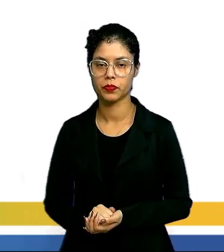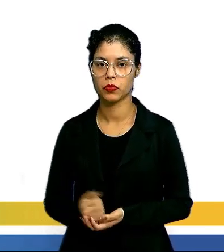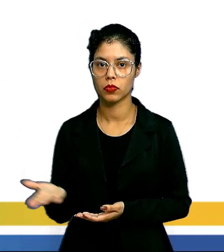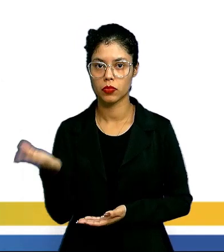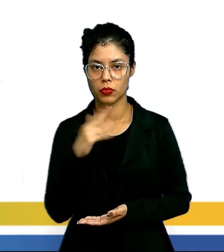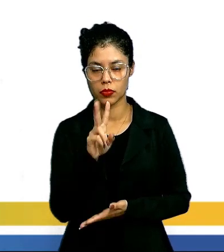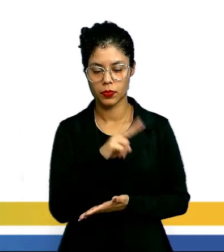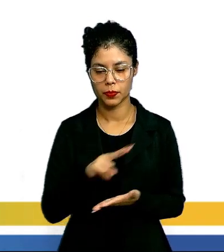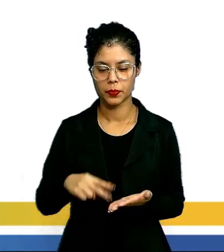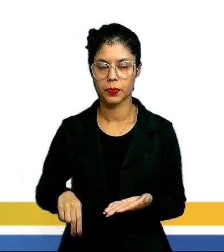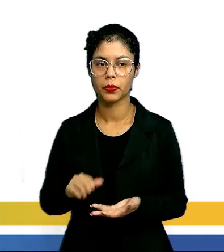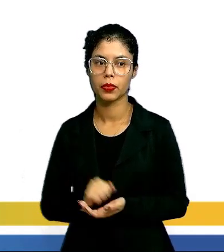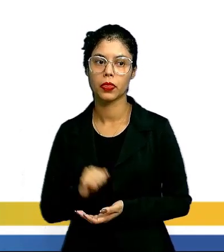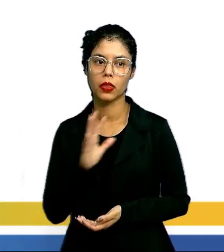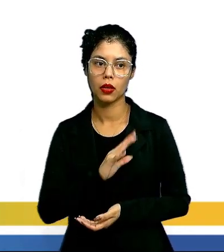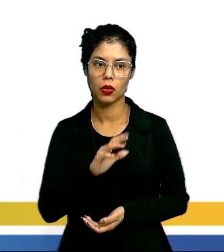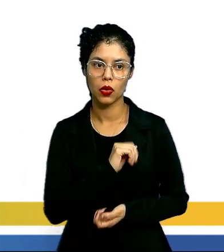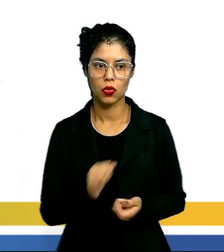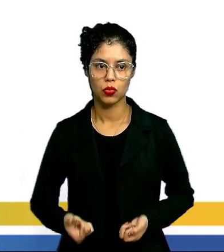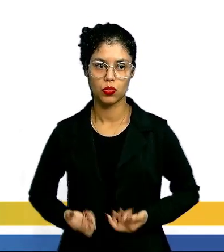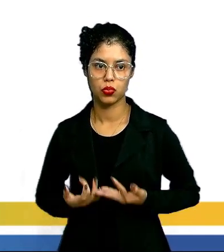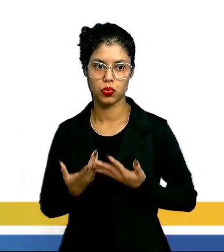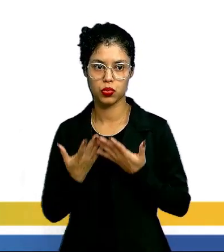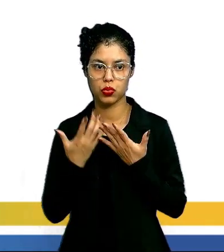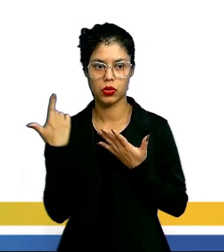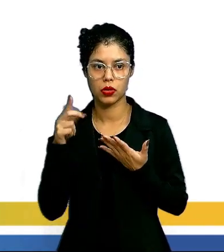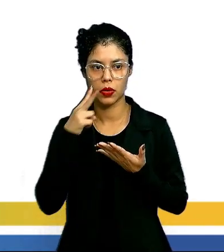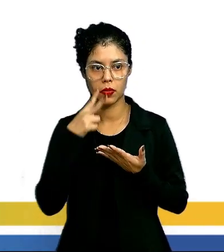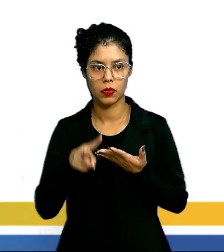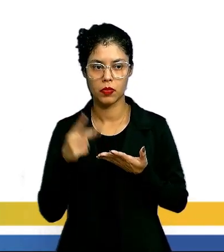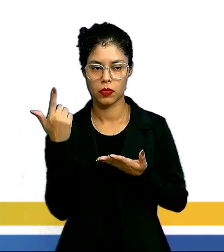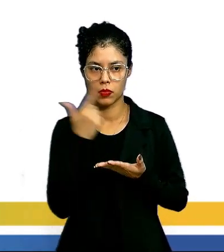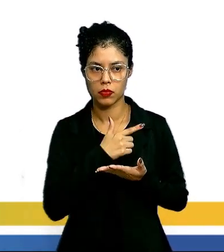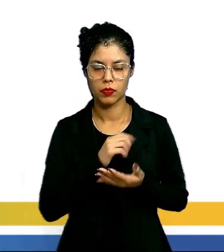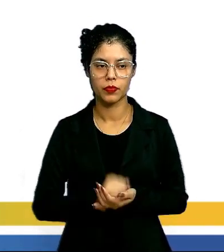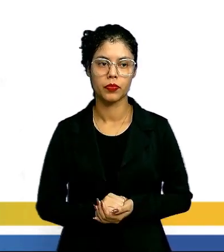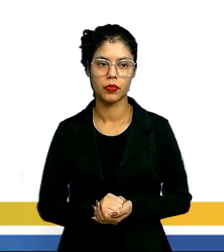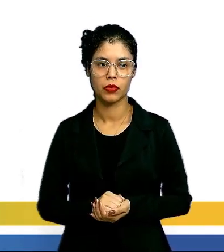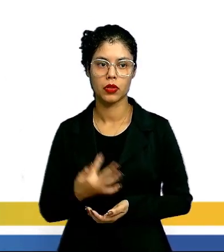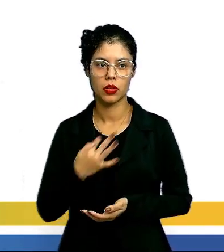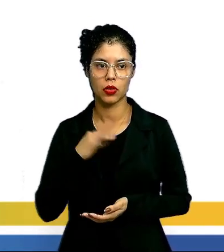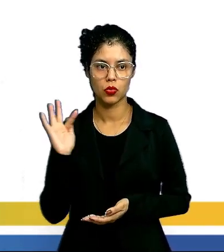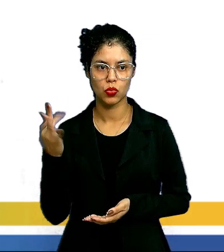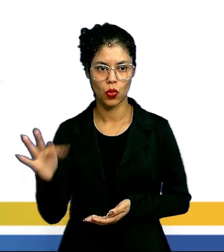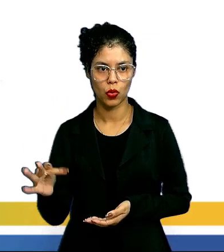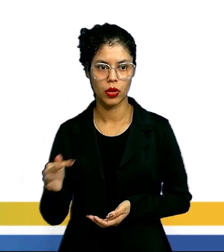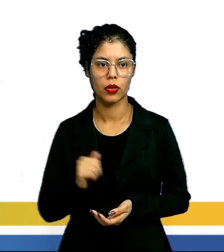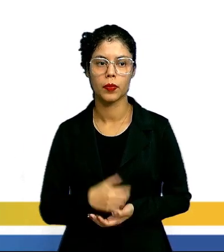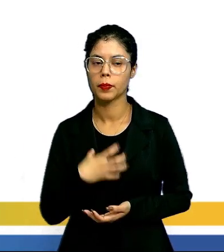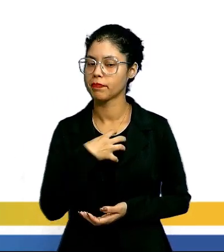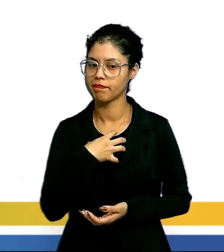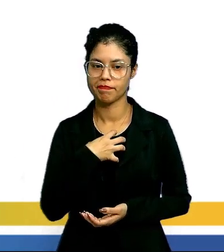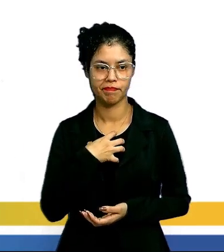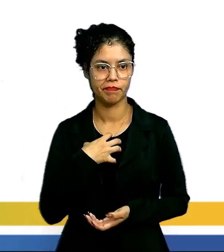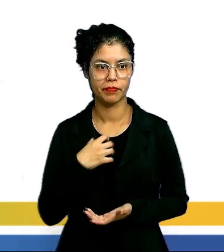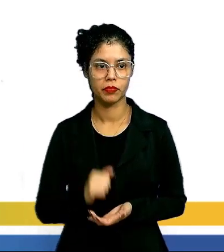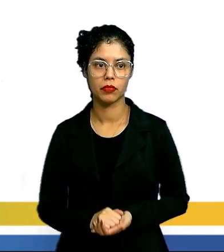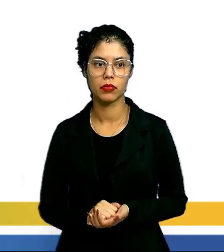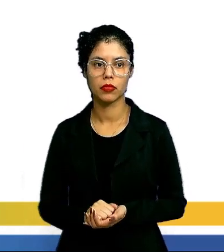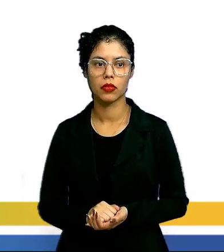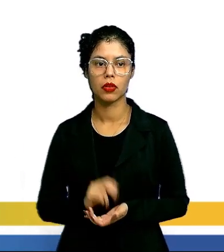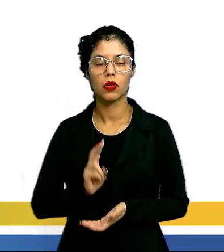à leitura. O amor é fogo que arde sem se ver, é ferida que dói e não se sente, é